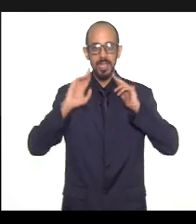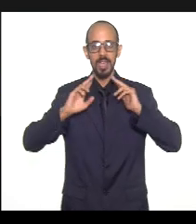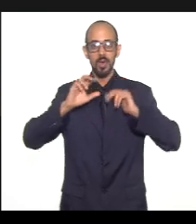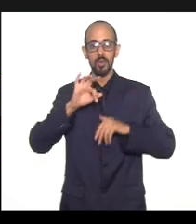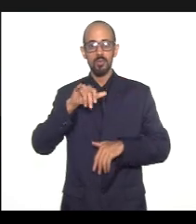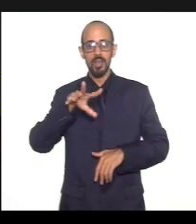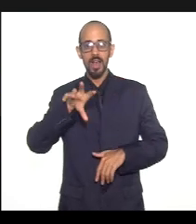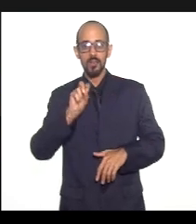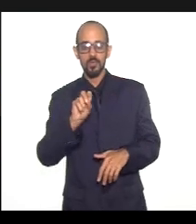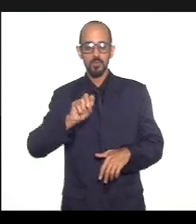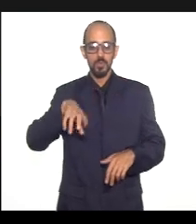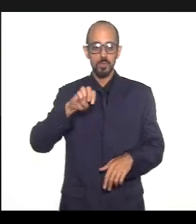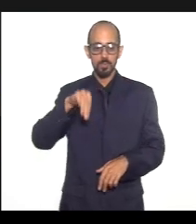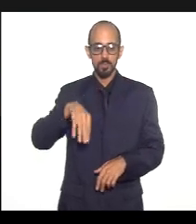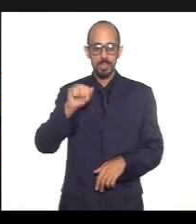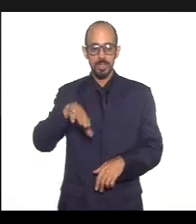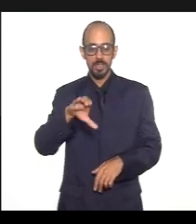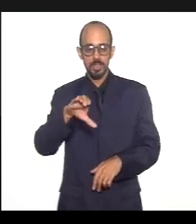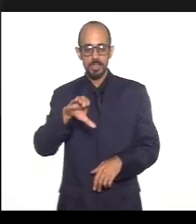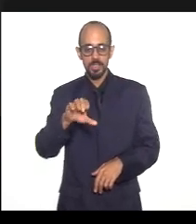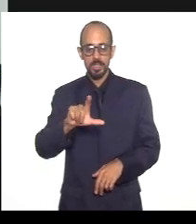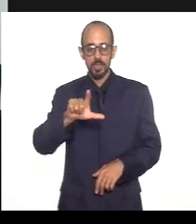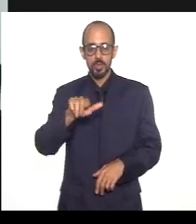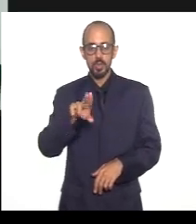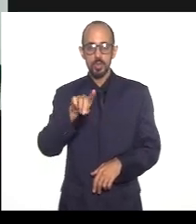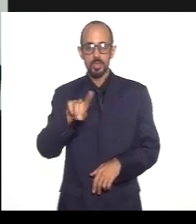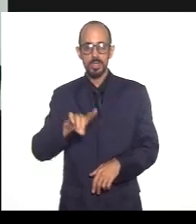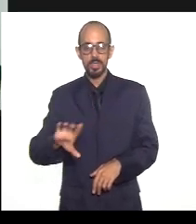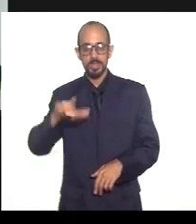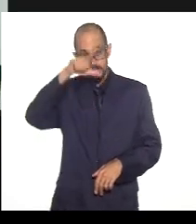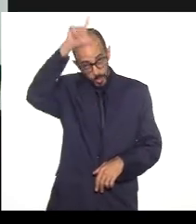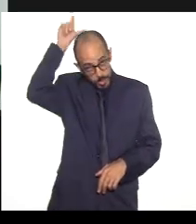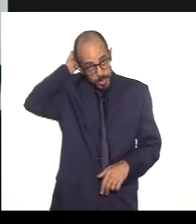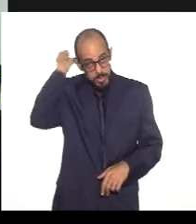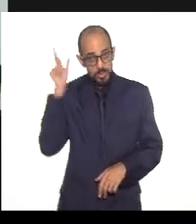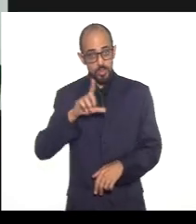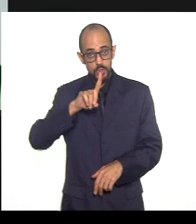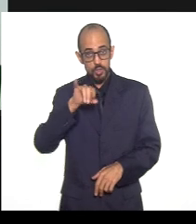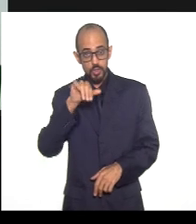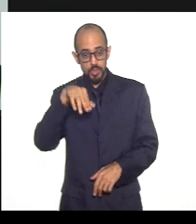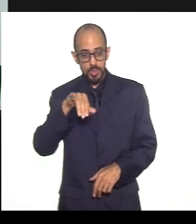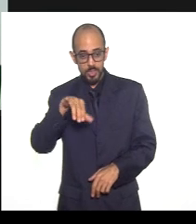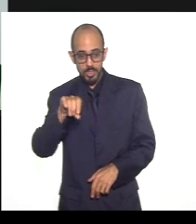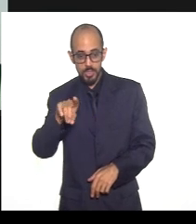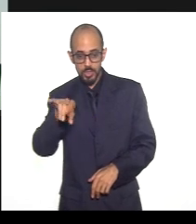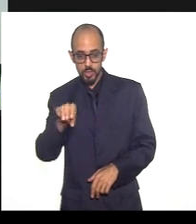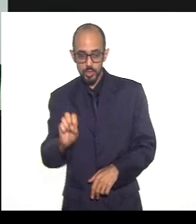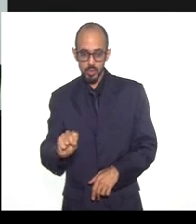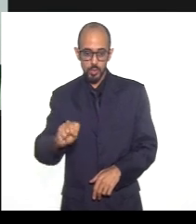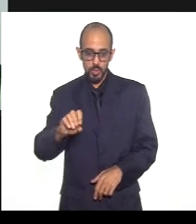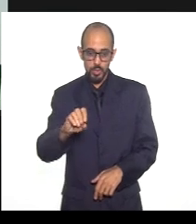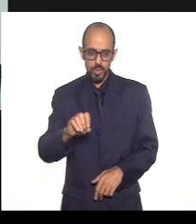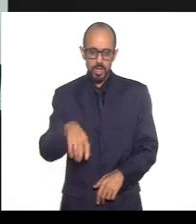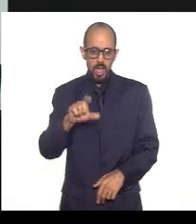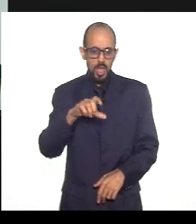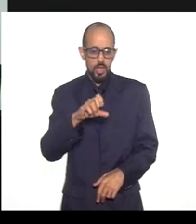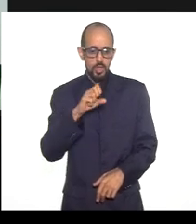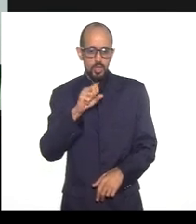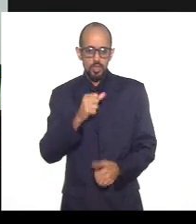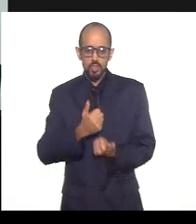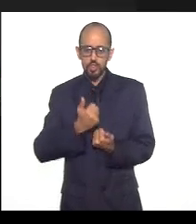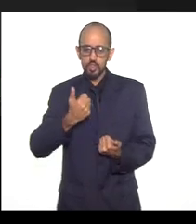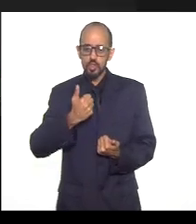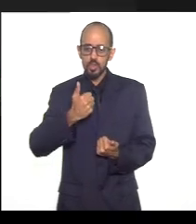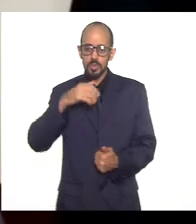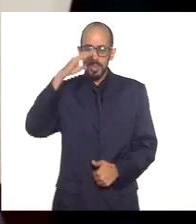Tarde, presidente. Pink, Luiz, Dionísio, subtenente. Dá um sorriso, sub. Tá com a cara triste hoje, sub.